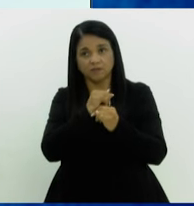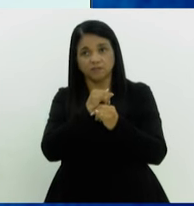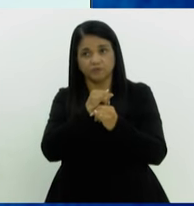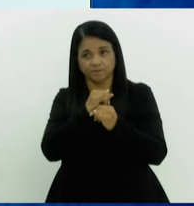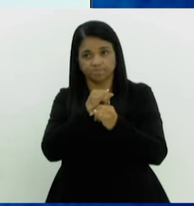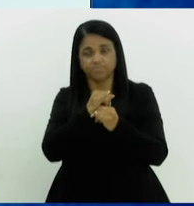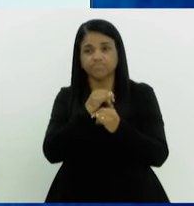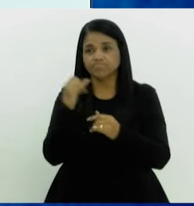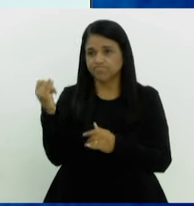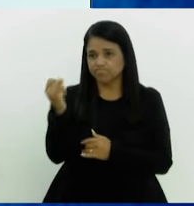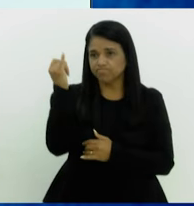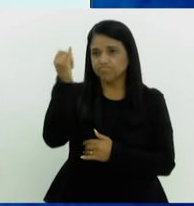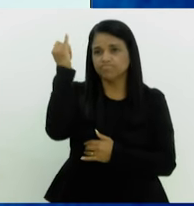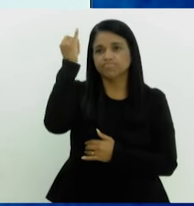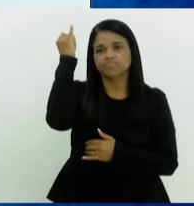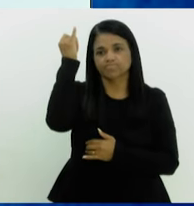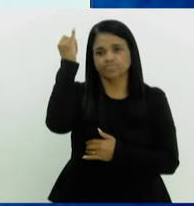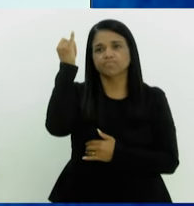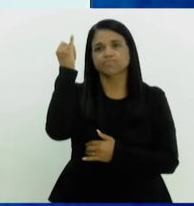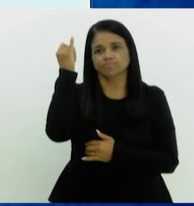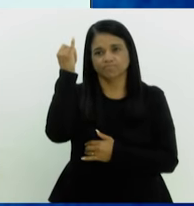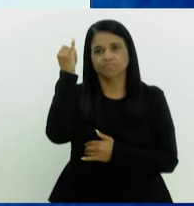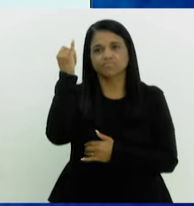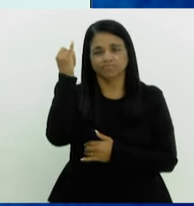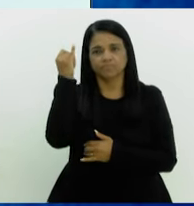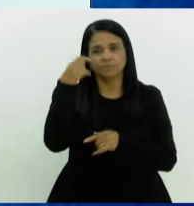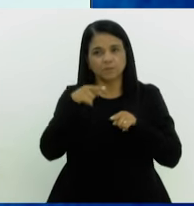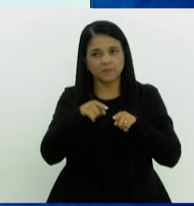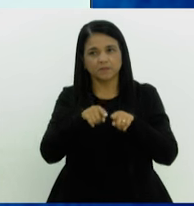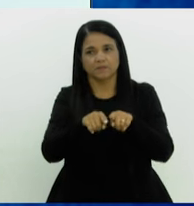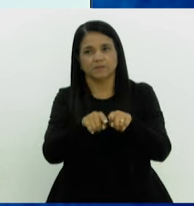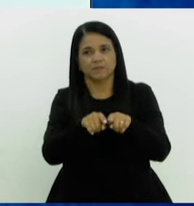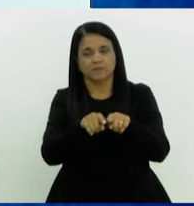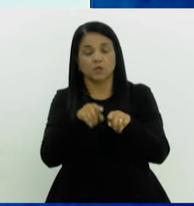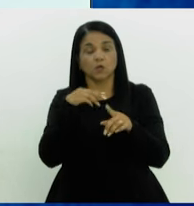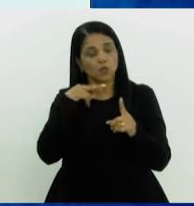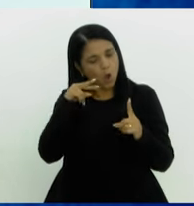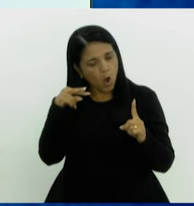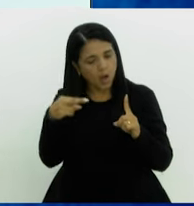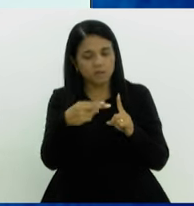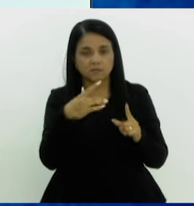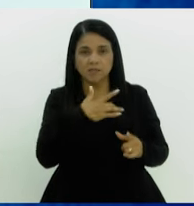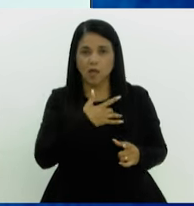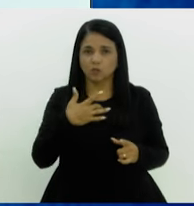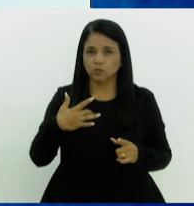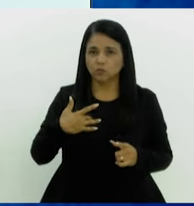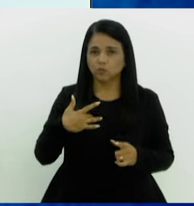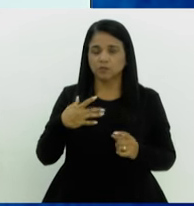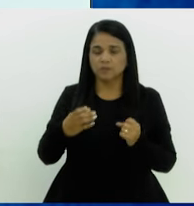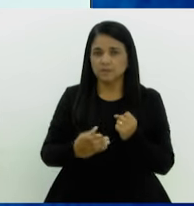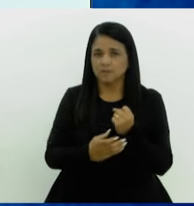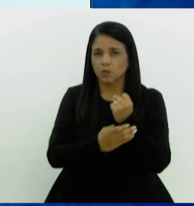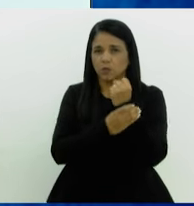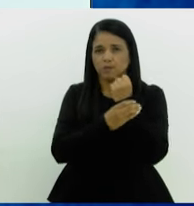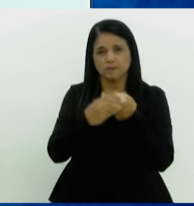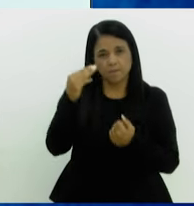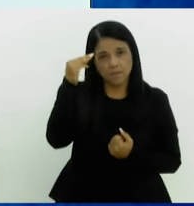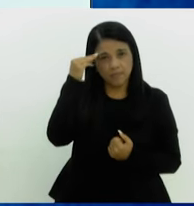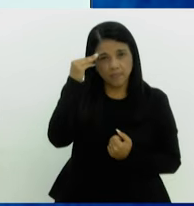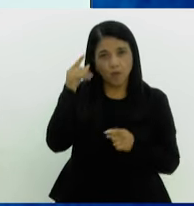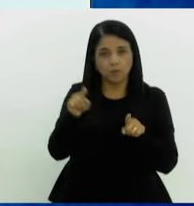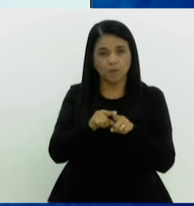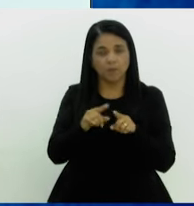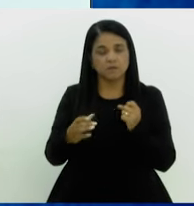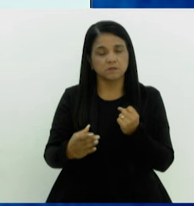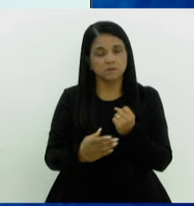mais importantes pra gente Especialmente quando a gente tá olhando pra saúde segurança mental das pessoas e também segurança